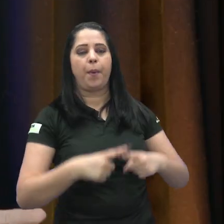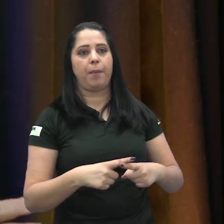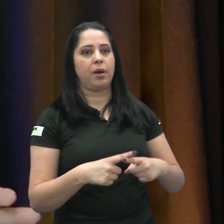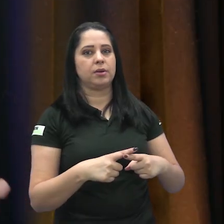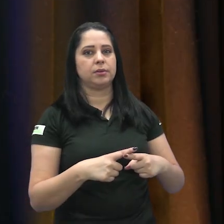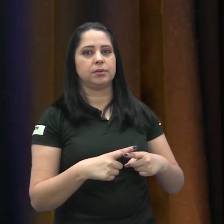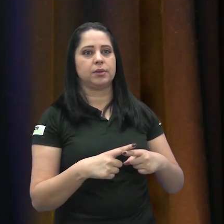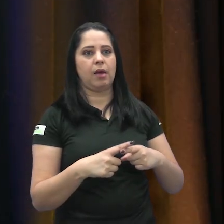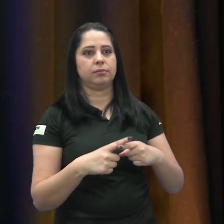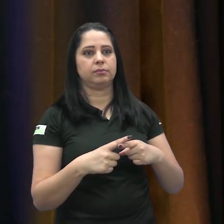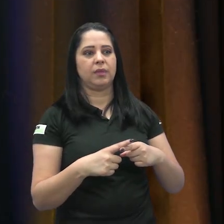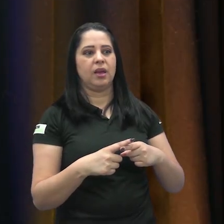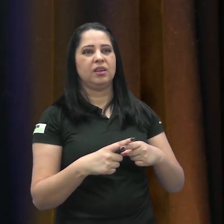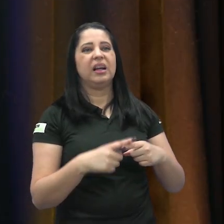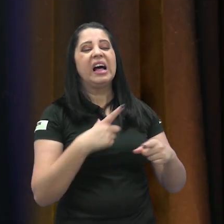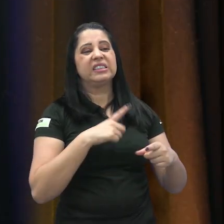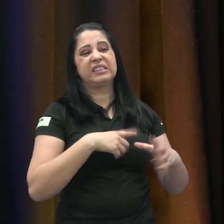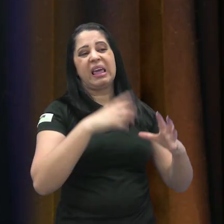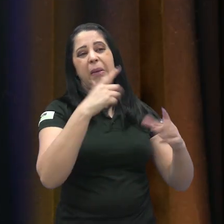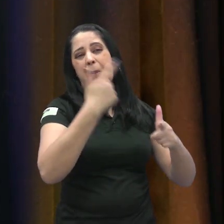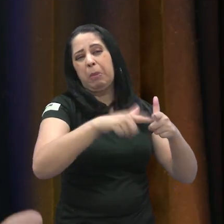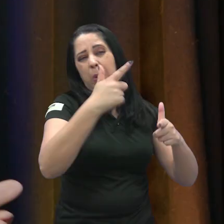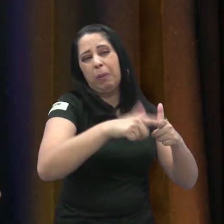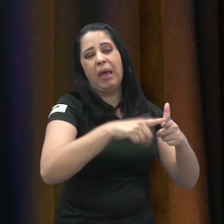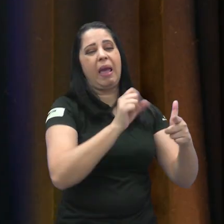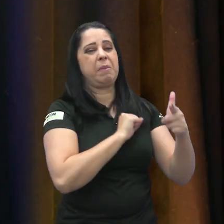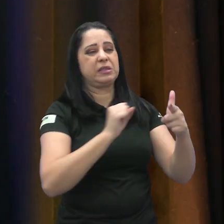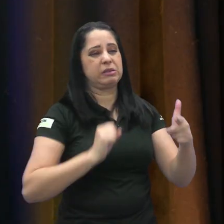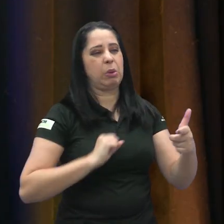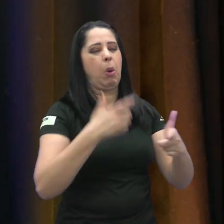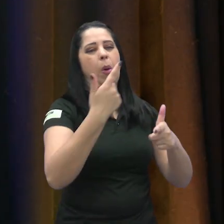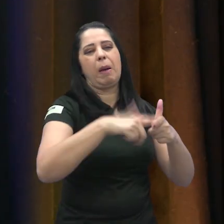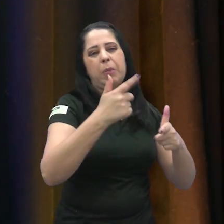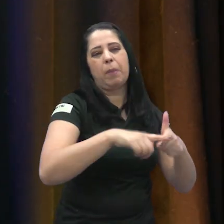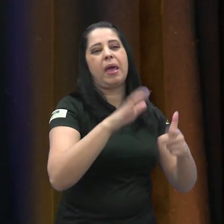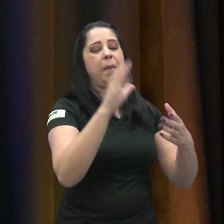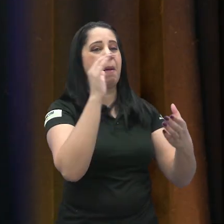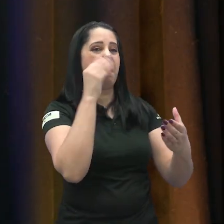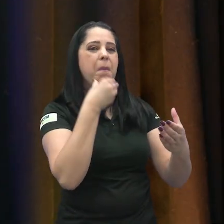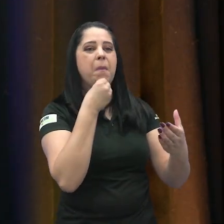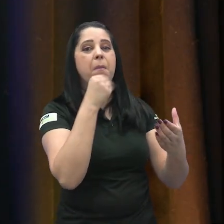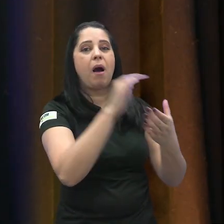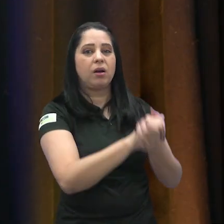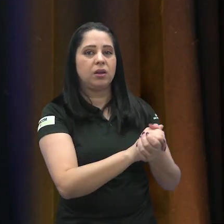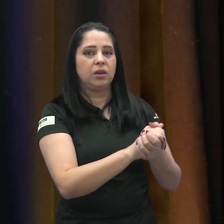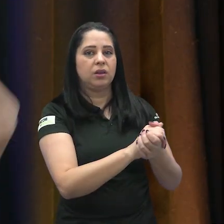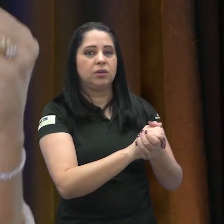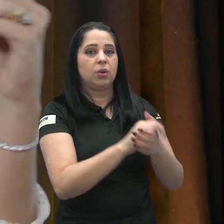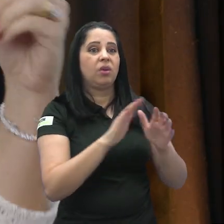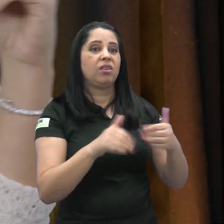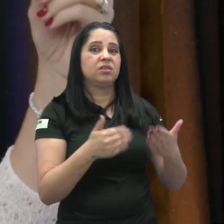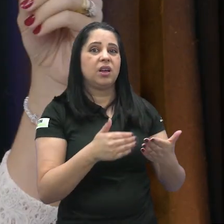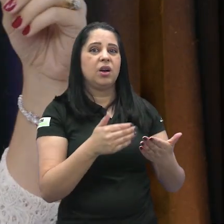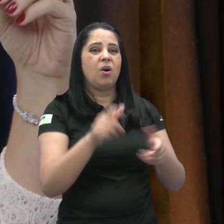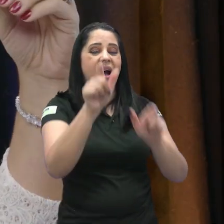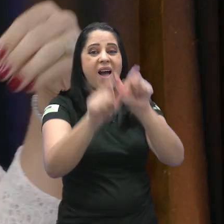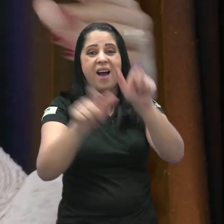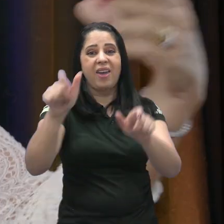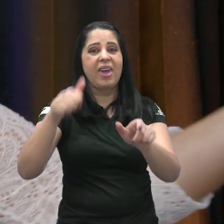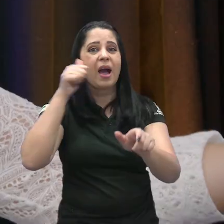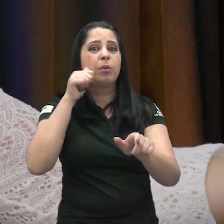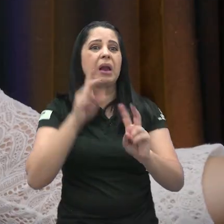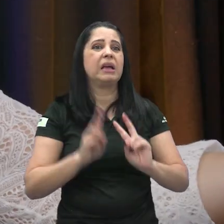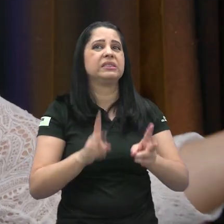para os pais, e elas deixam de viver no presente, deixam de viver aquele momento do que de fato elas querem, para tentar ficar